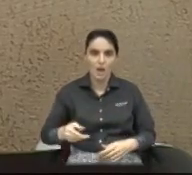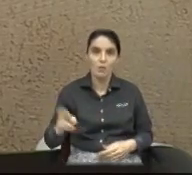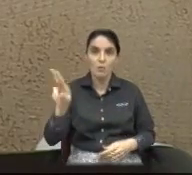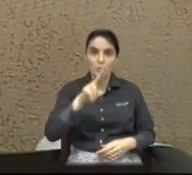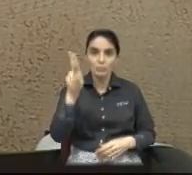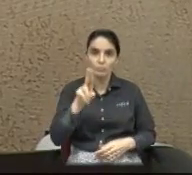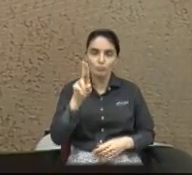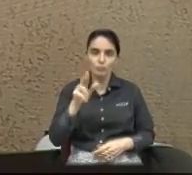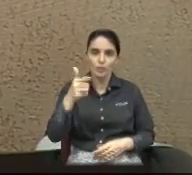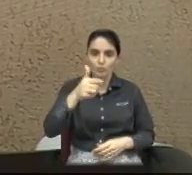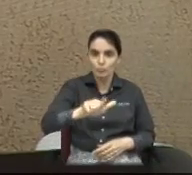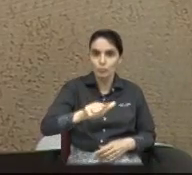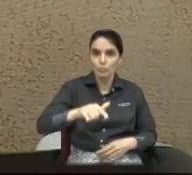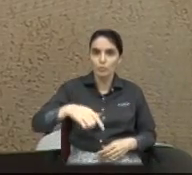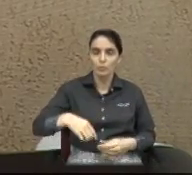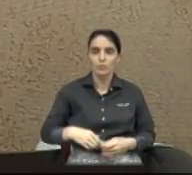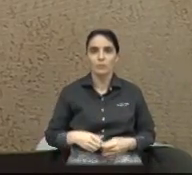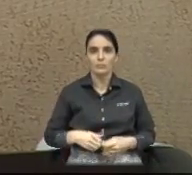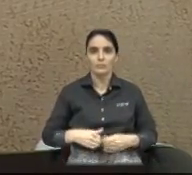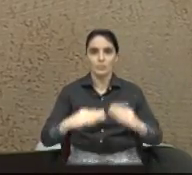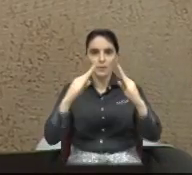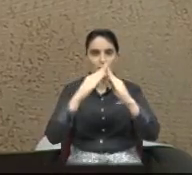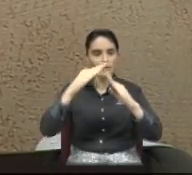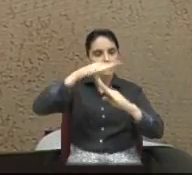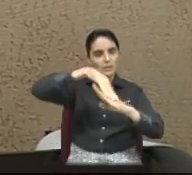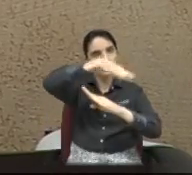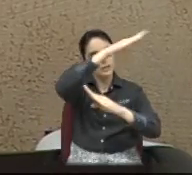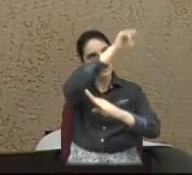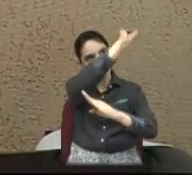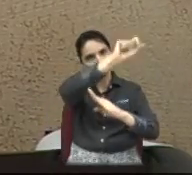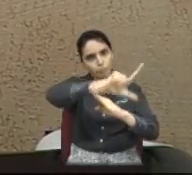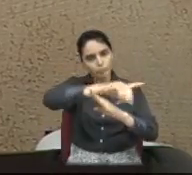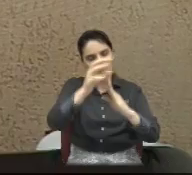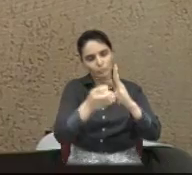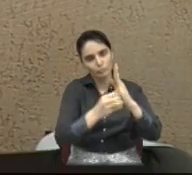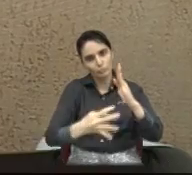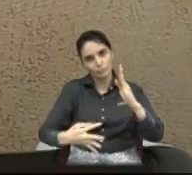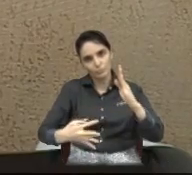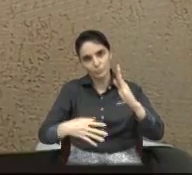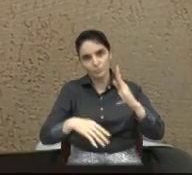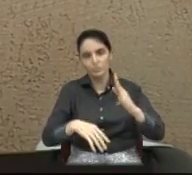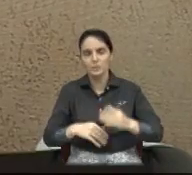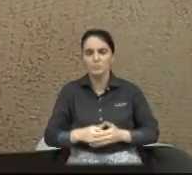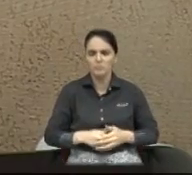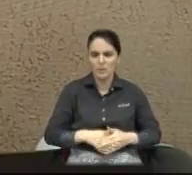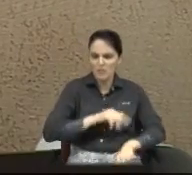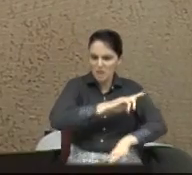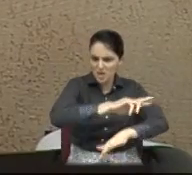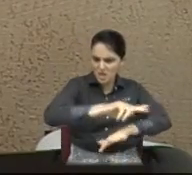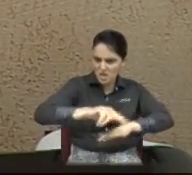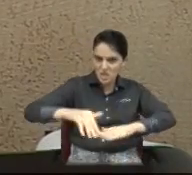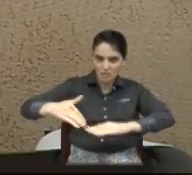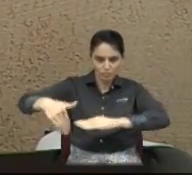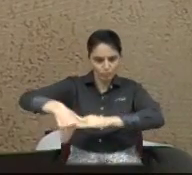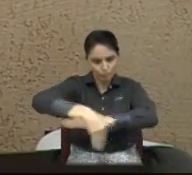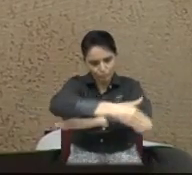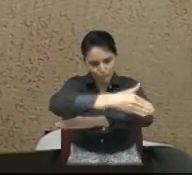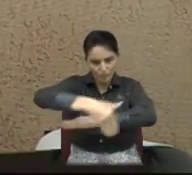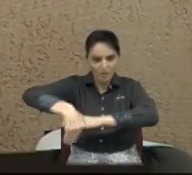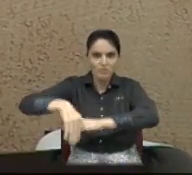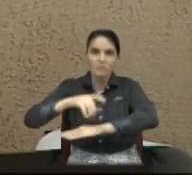solar, sistema de aquecimento elétrico solar, construções com materiais sustentáveis, calçadas verdes, dentre